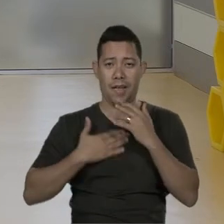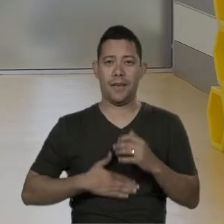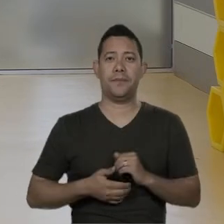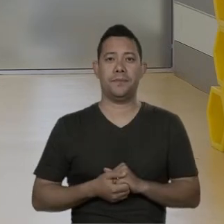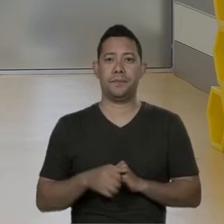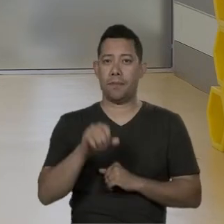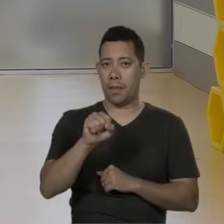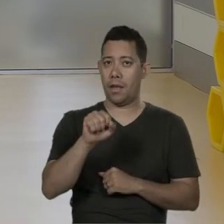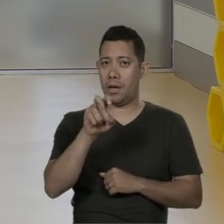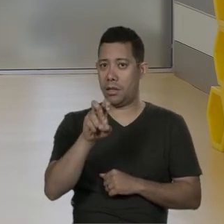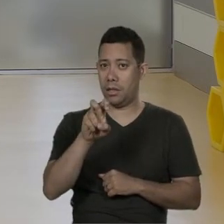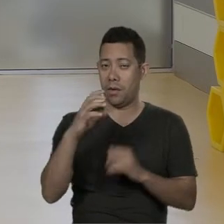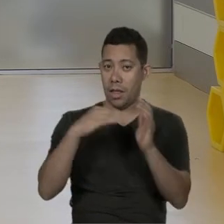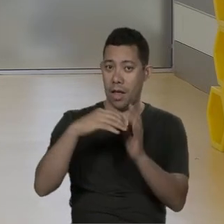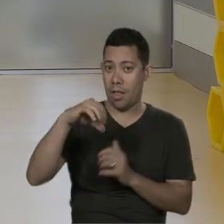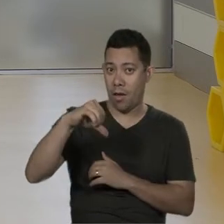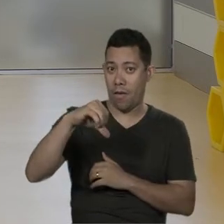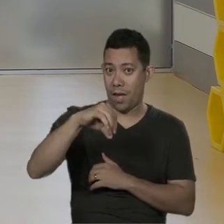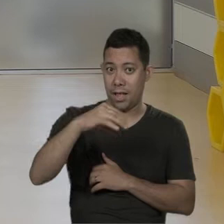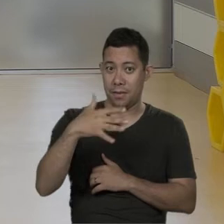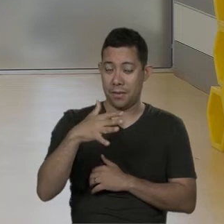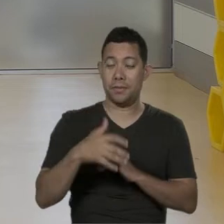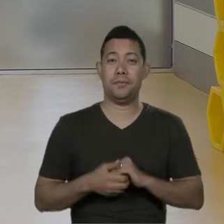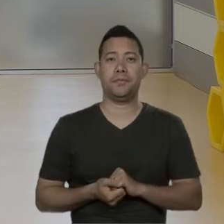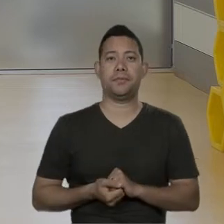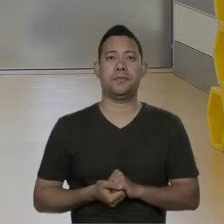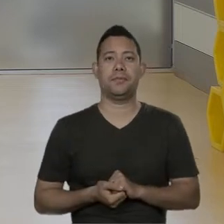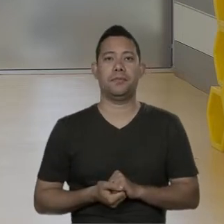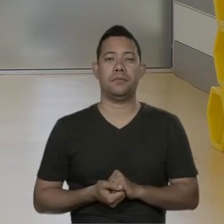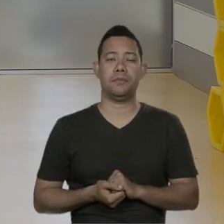Vem para 85 a 90 RPM.